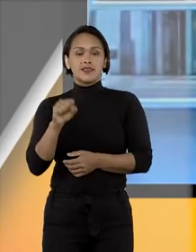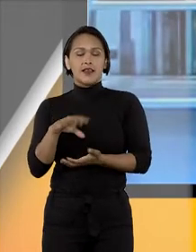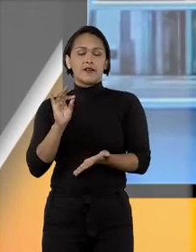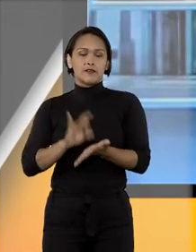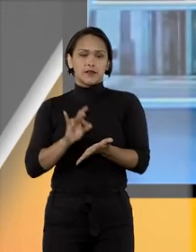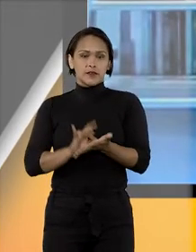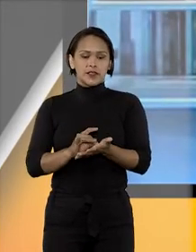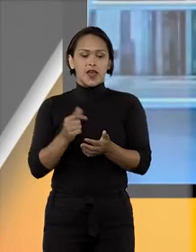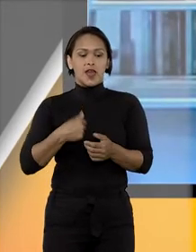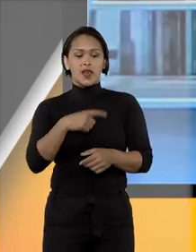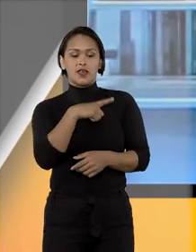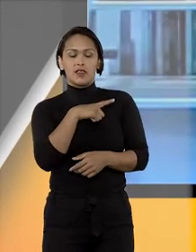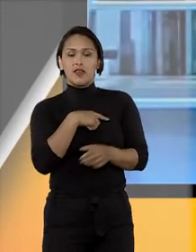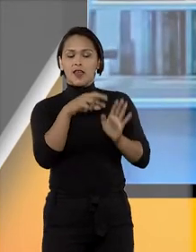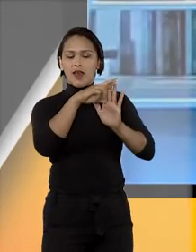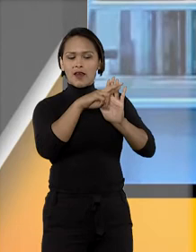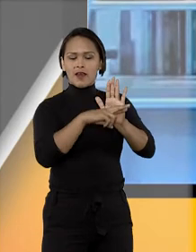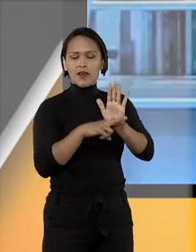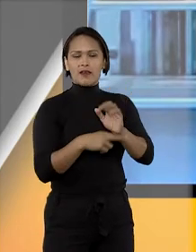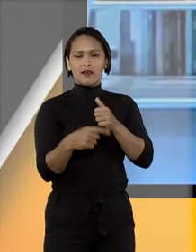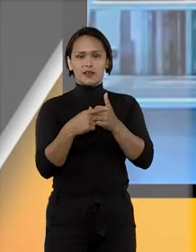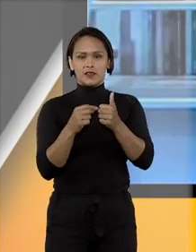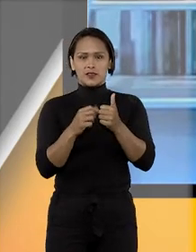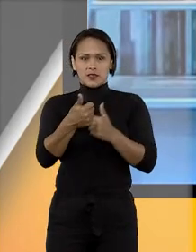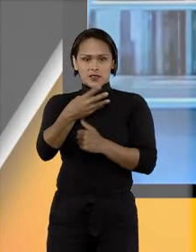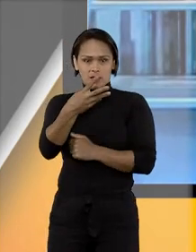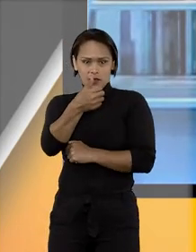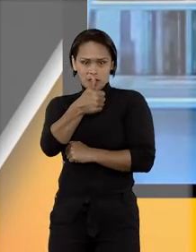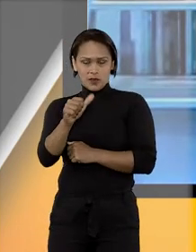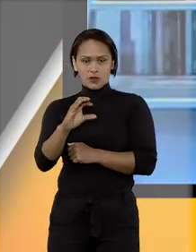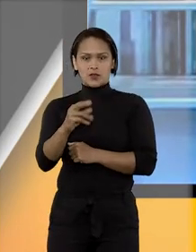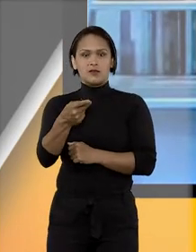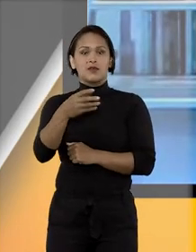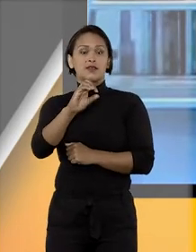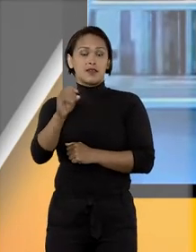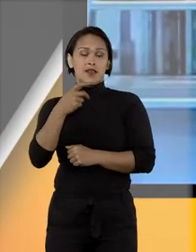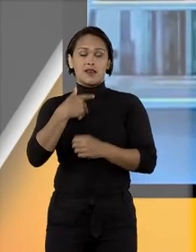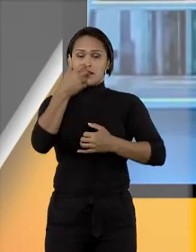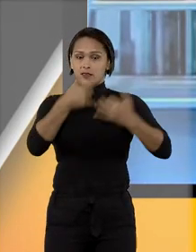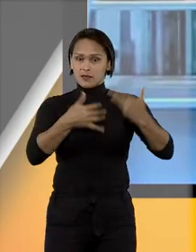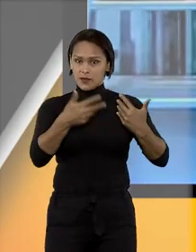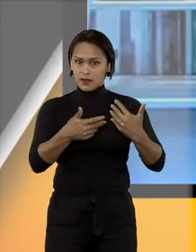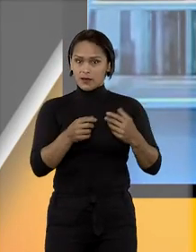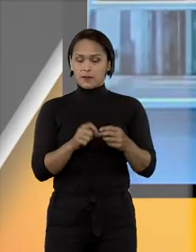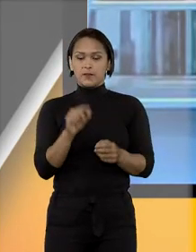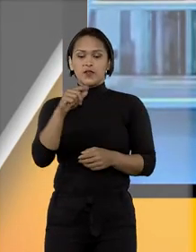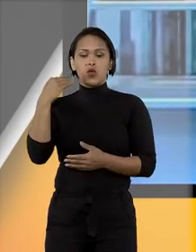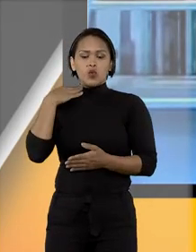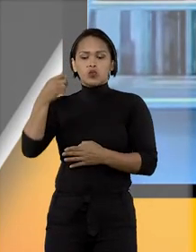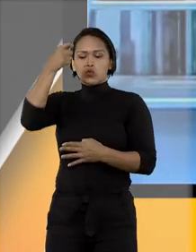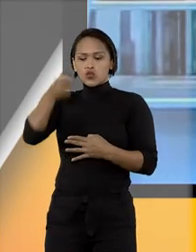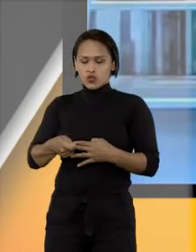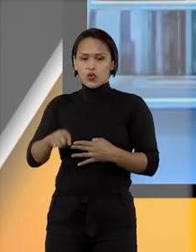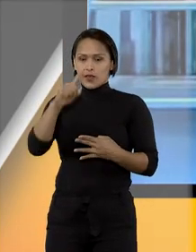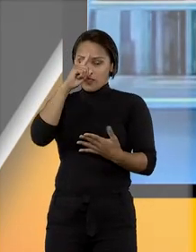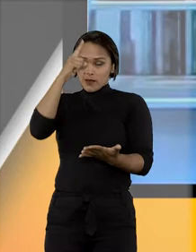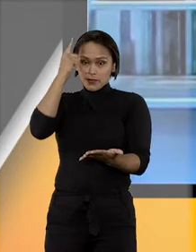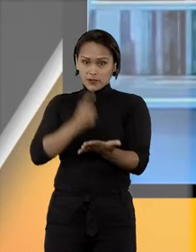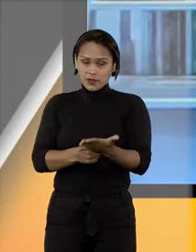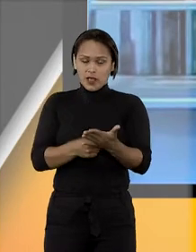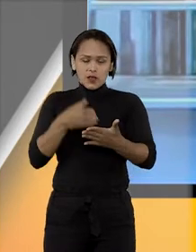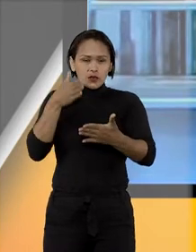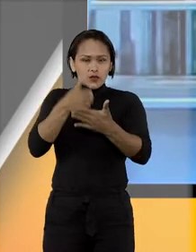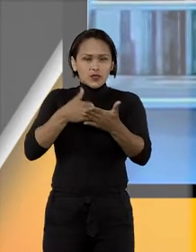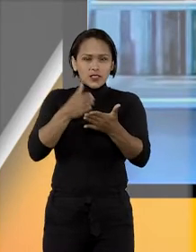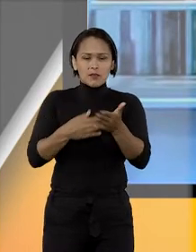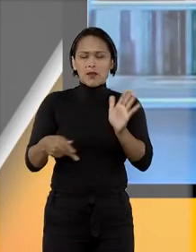é que nós temos aquela regrinha do artigo 141 do CPC que diz assim: o juiz decidirá o mérito nos